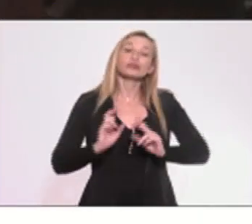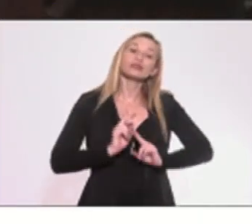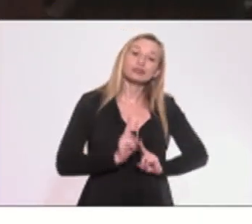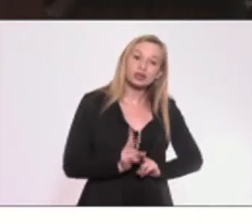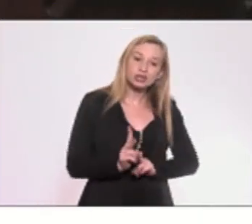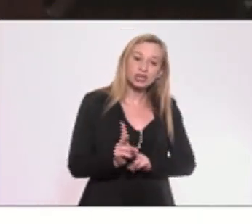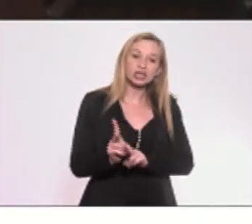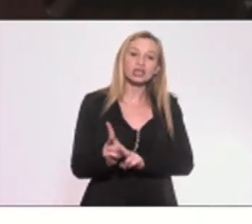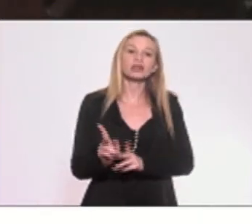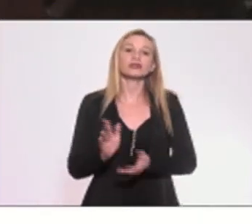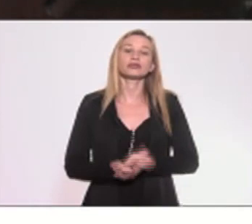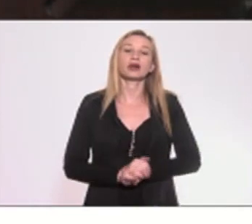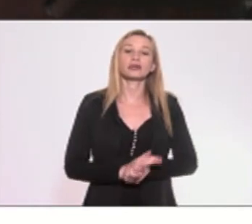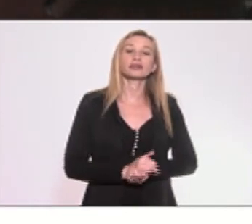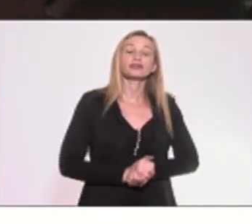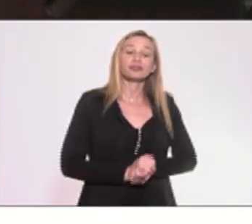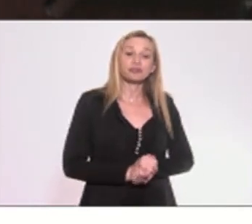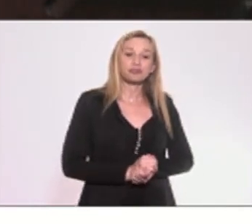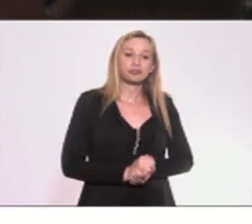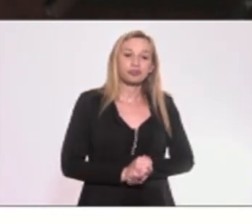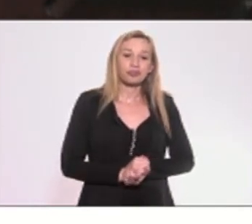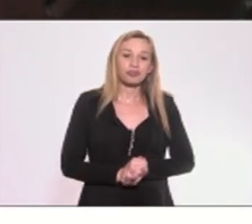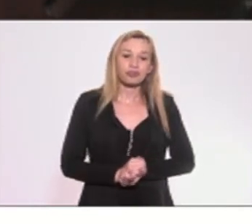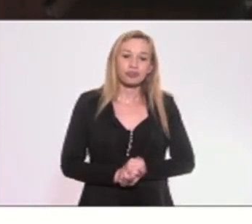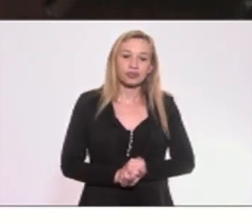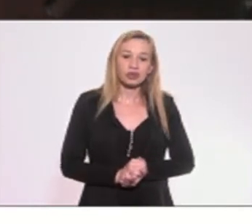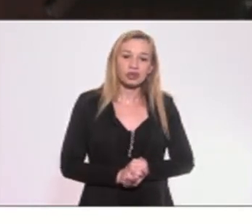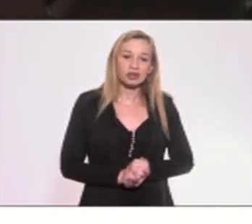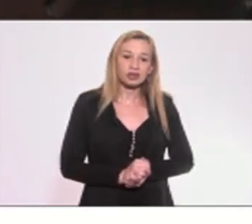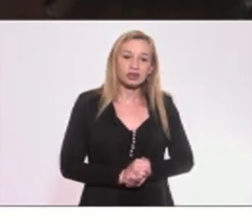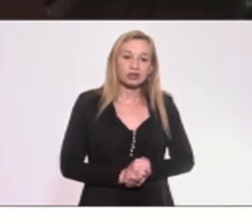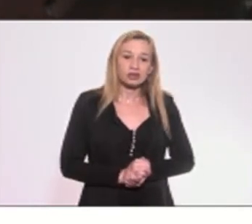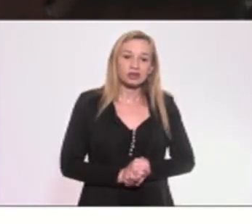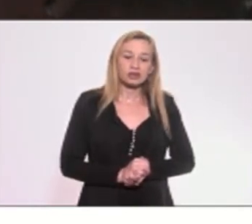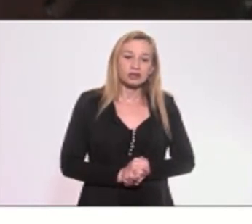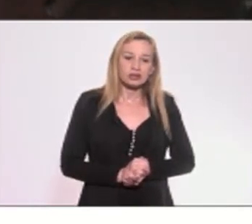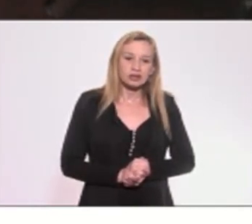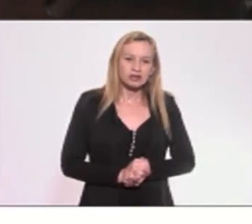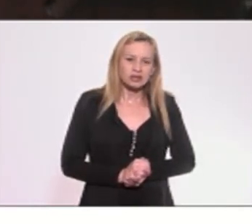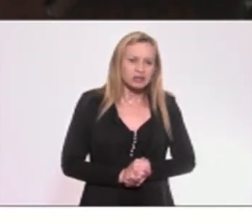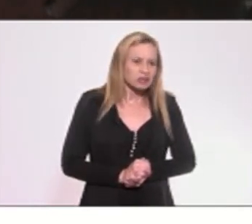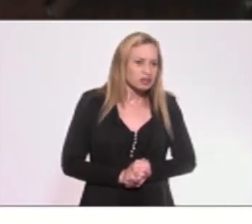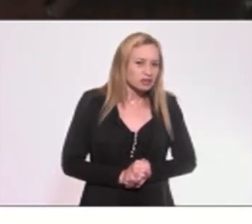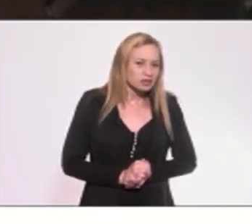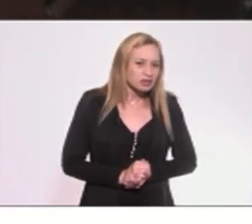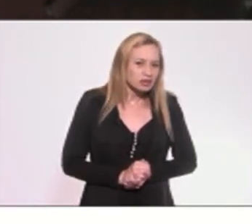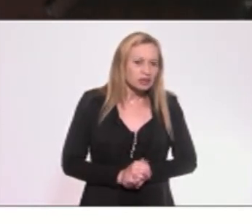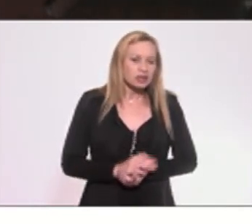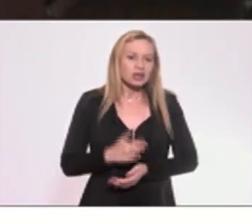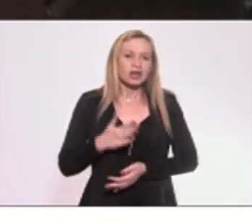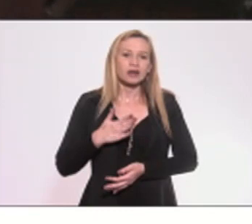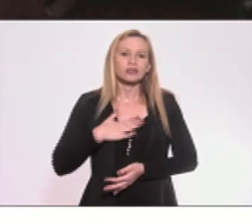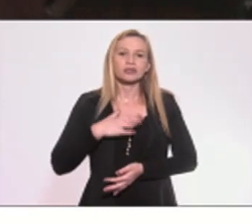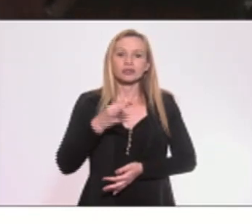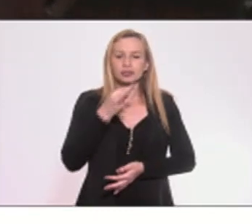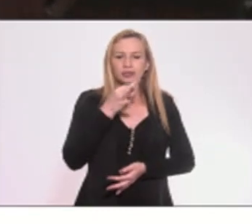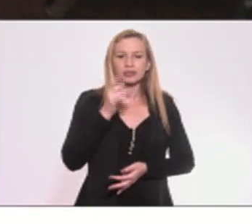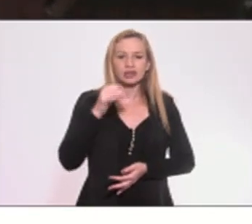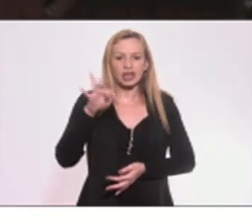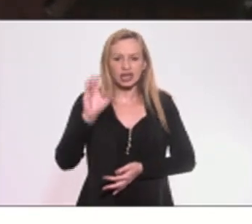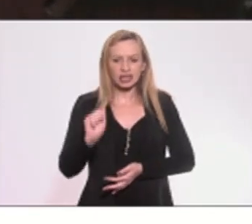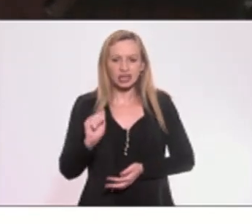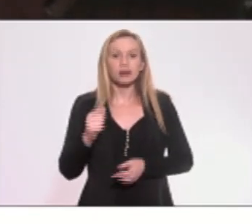prosseguindo na minha construção, dizer-lhes para os senhores que a minha posição é puramente técnica. Por